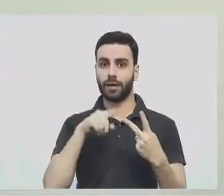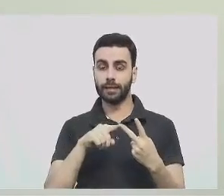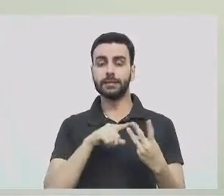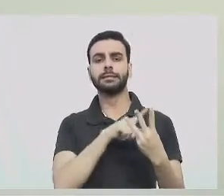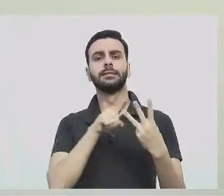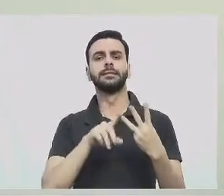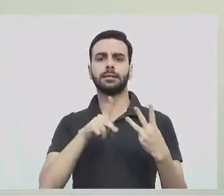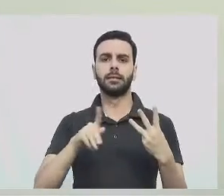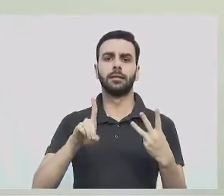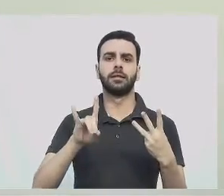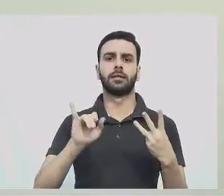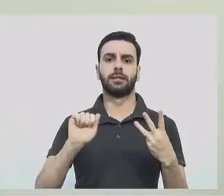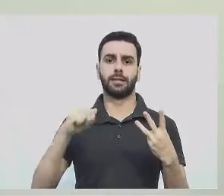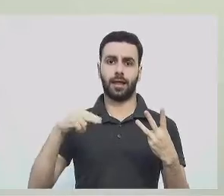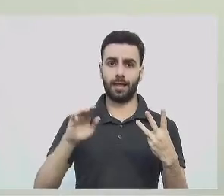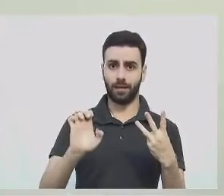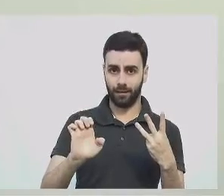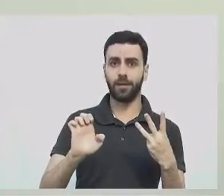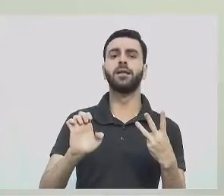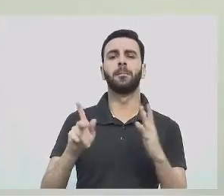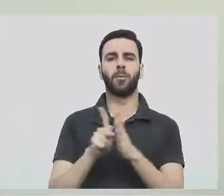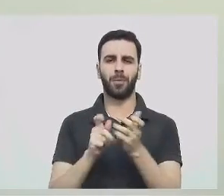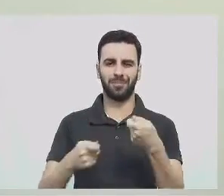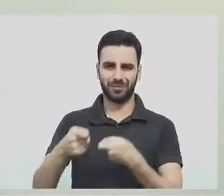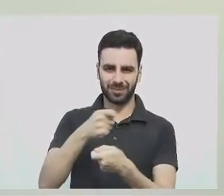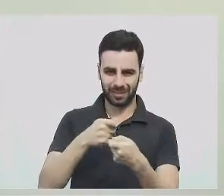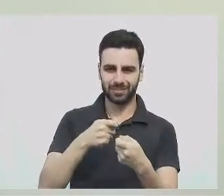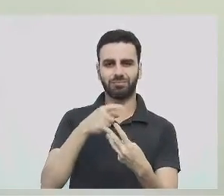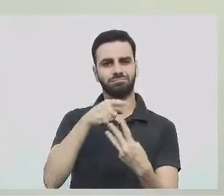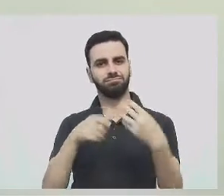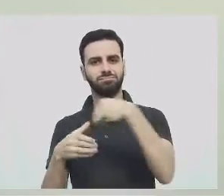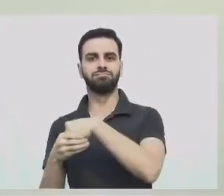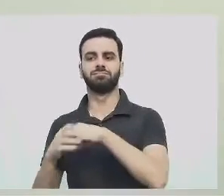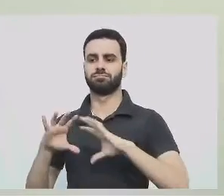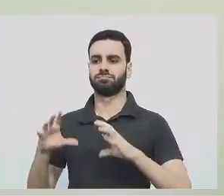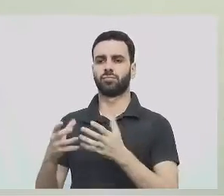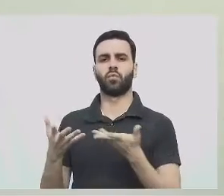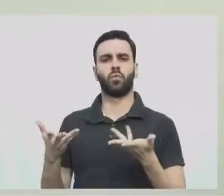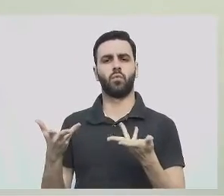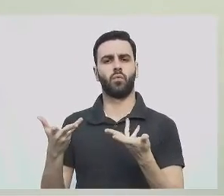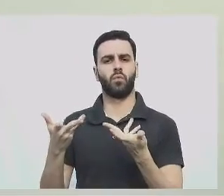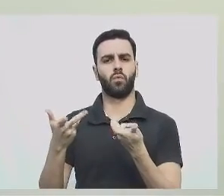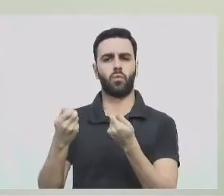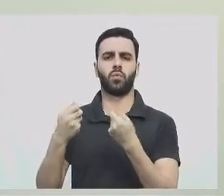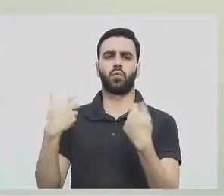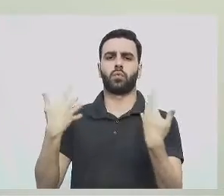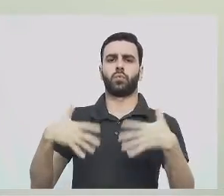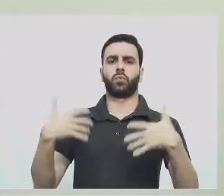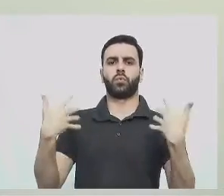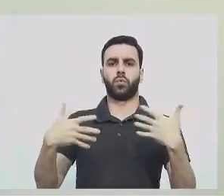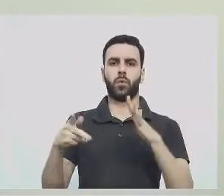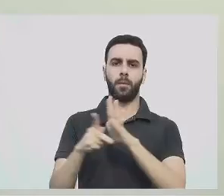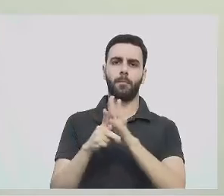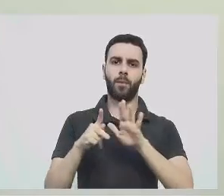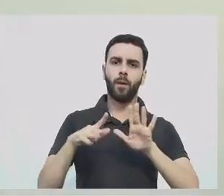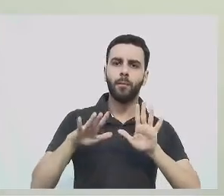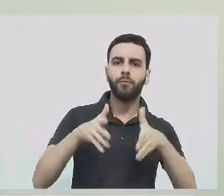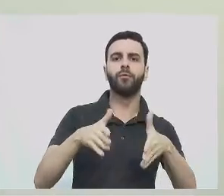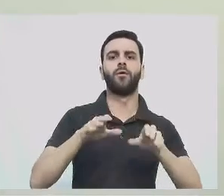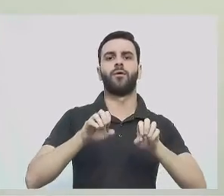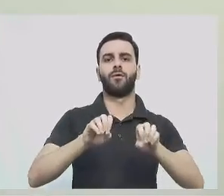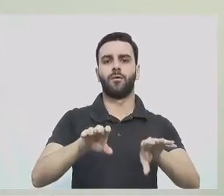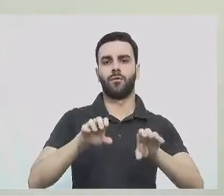professora Daiane, da administração, são todas pessoas totalmente comprometidas com a educação e com a